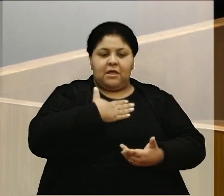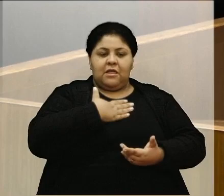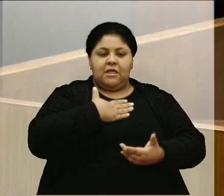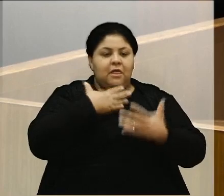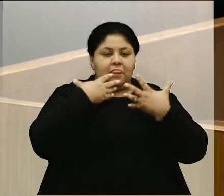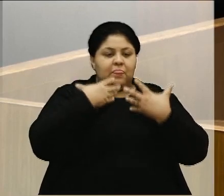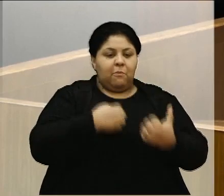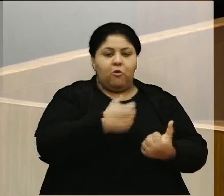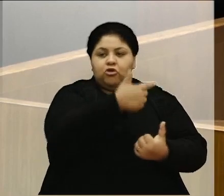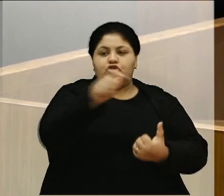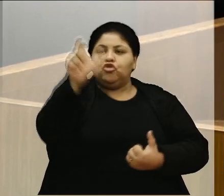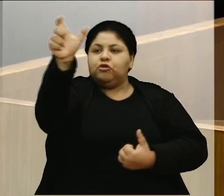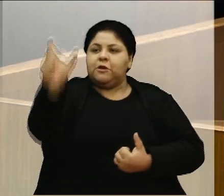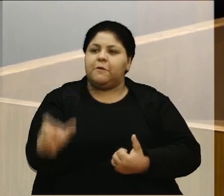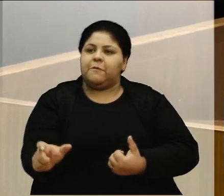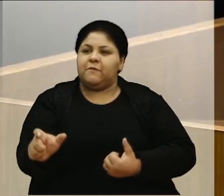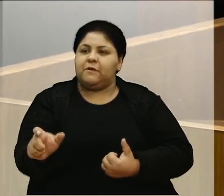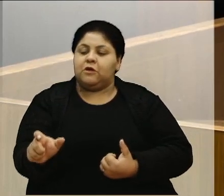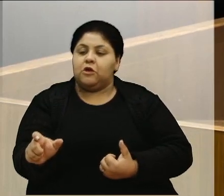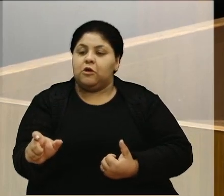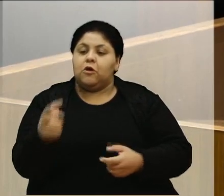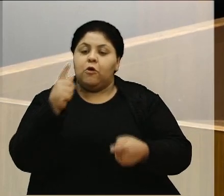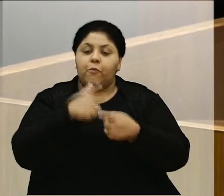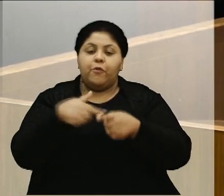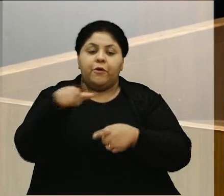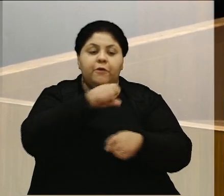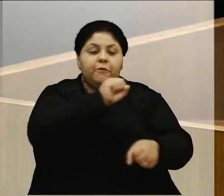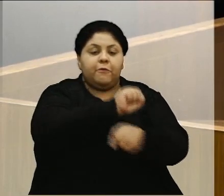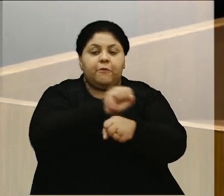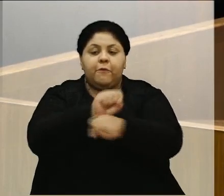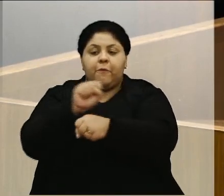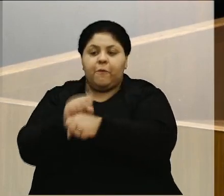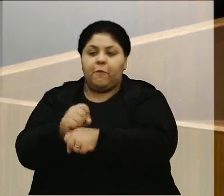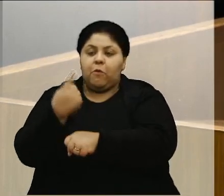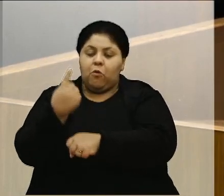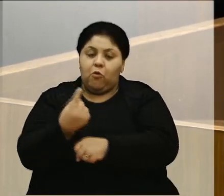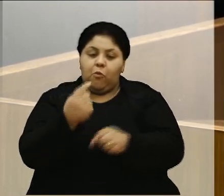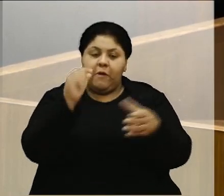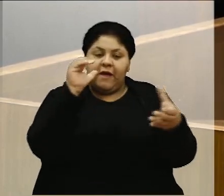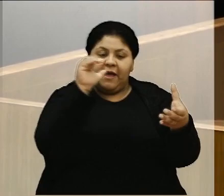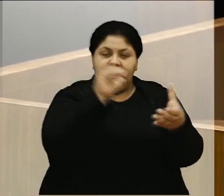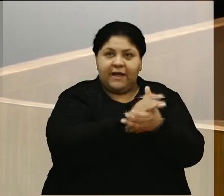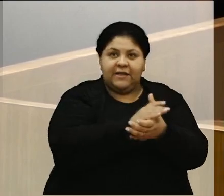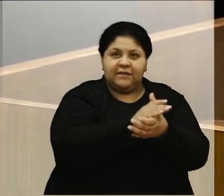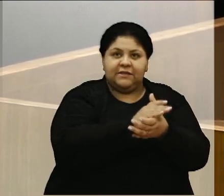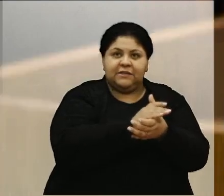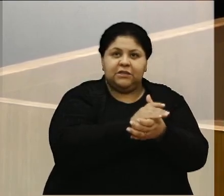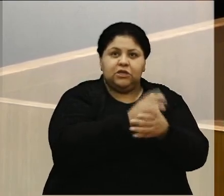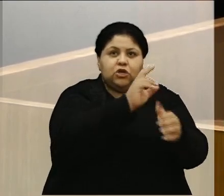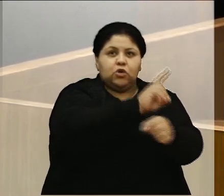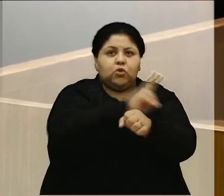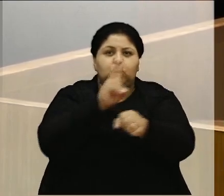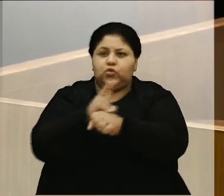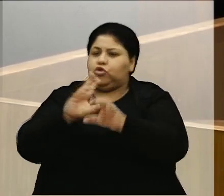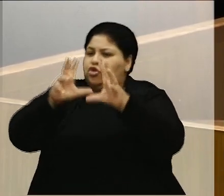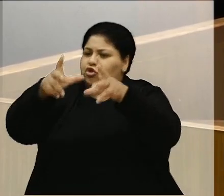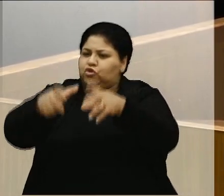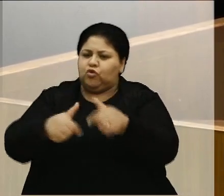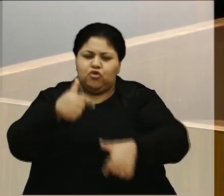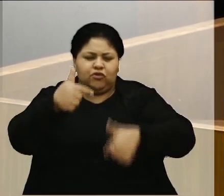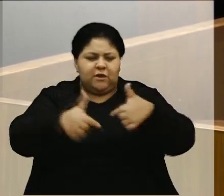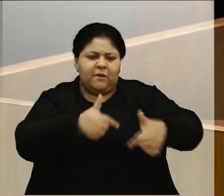ninguém? Por que a gente ainda espera que a mulher, uma vez que casada, ela cuide de todas as atividades